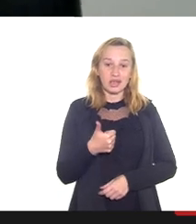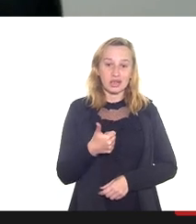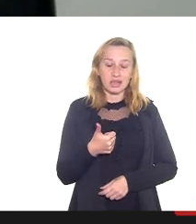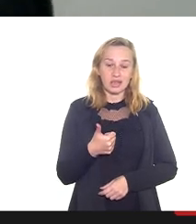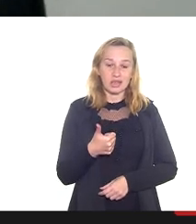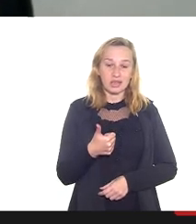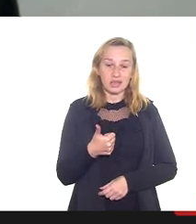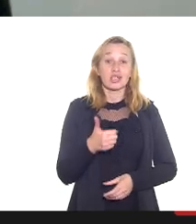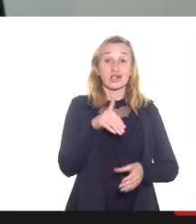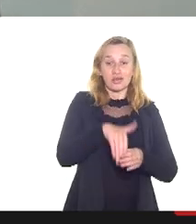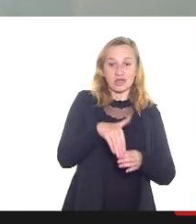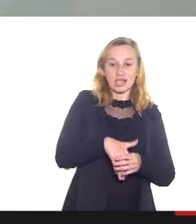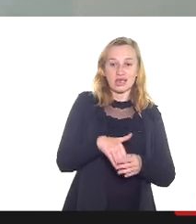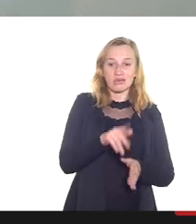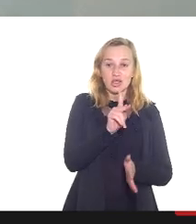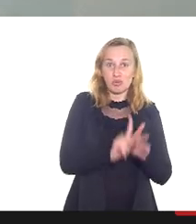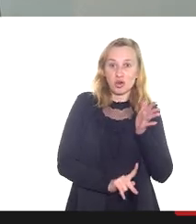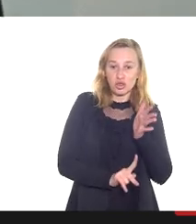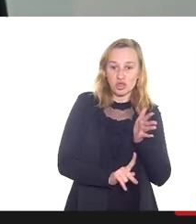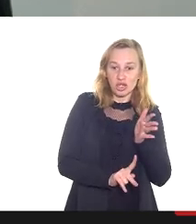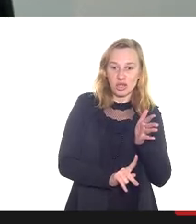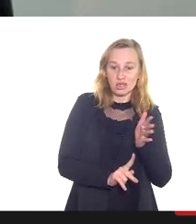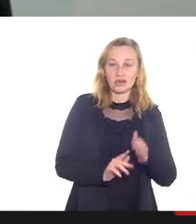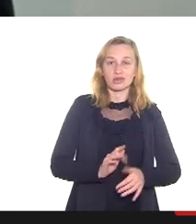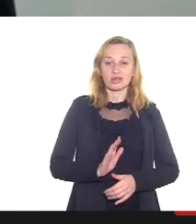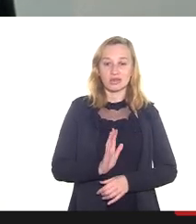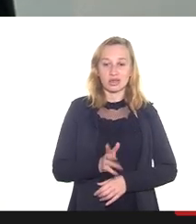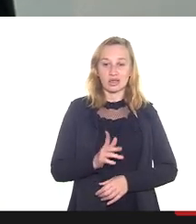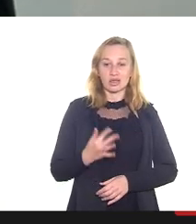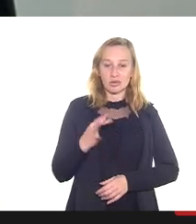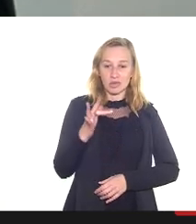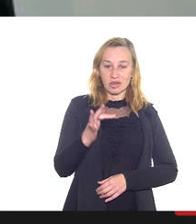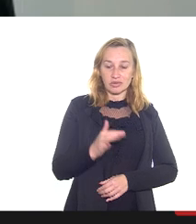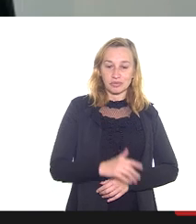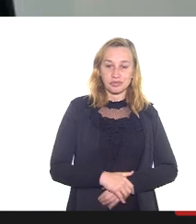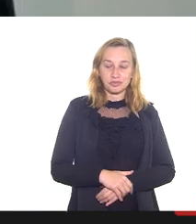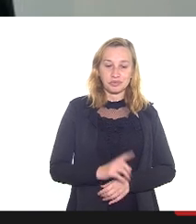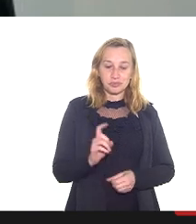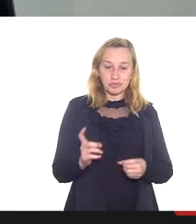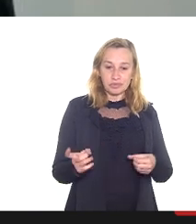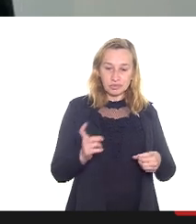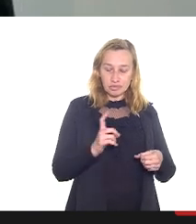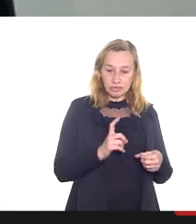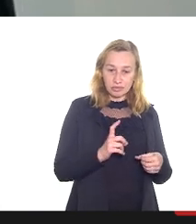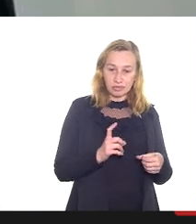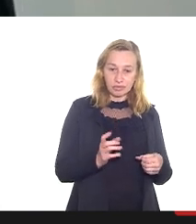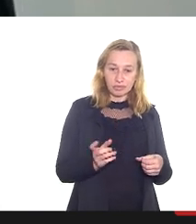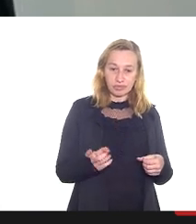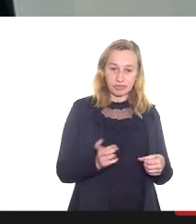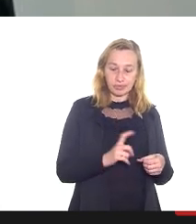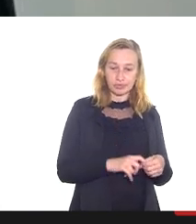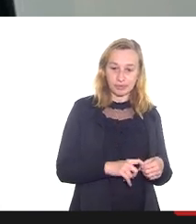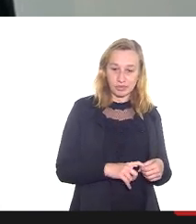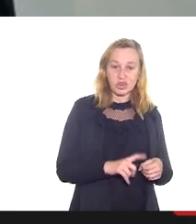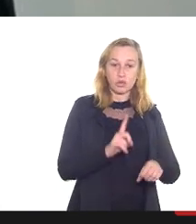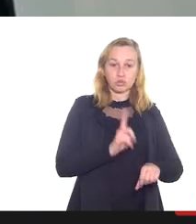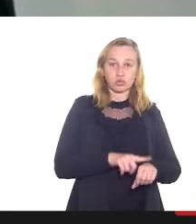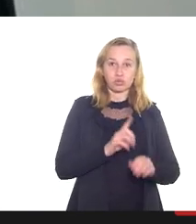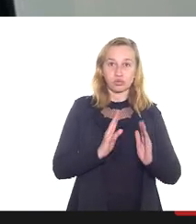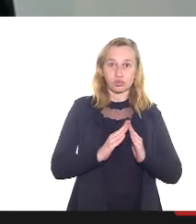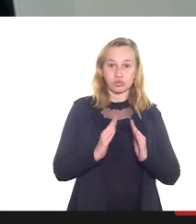essa primeira votação desse projeto, que retornará em breve, pouco após o recesso, é claro, cumprindo o tempo